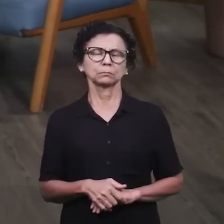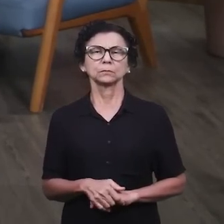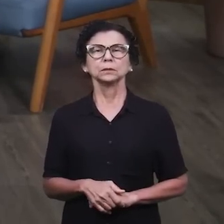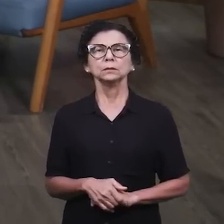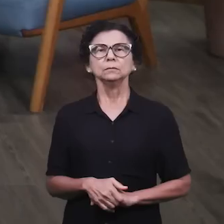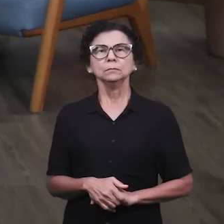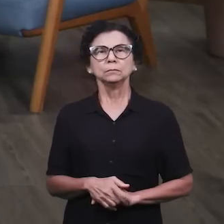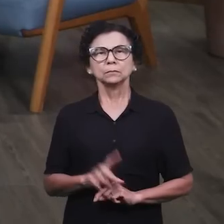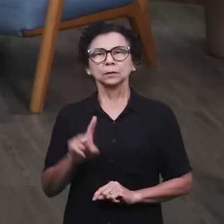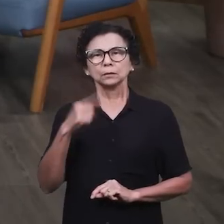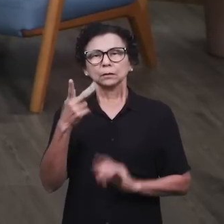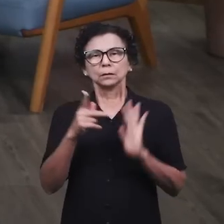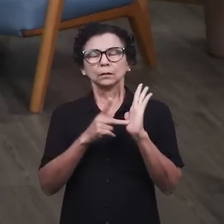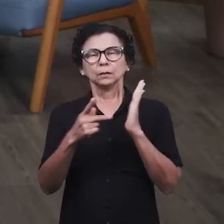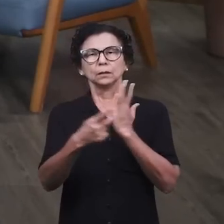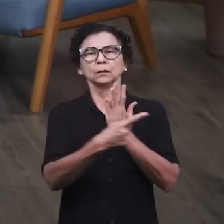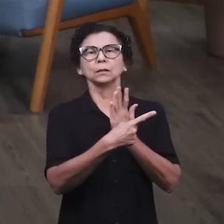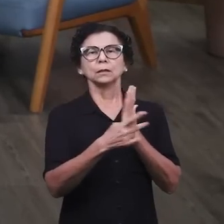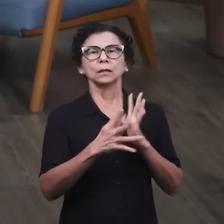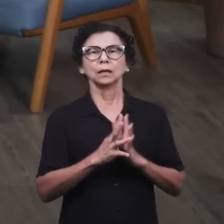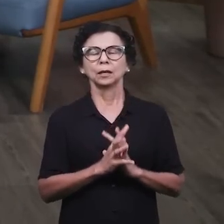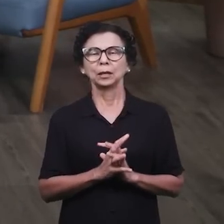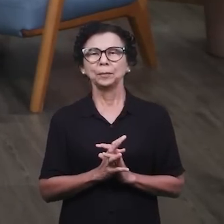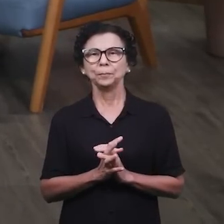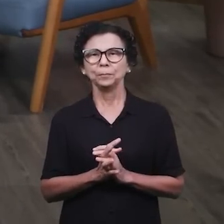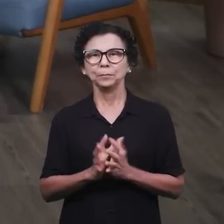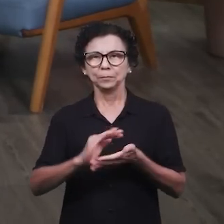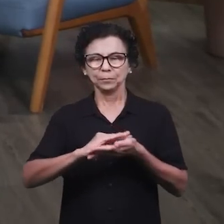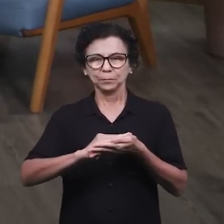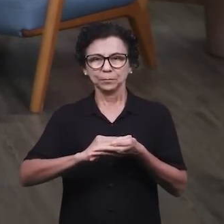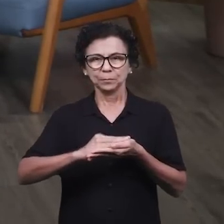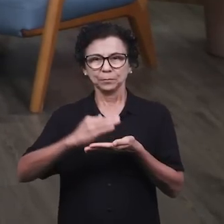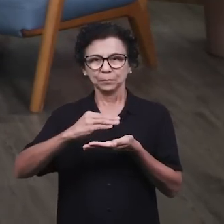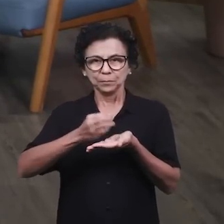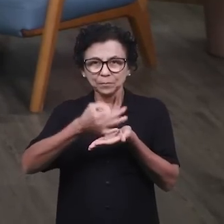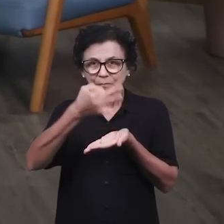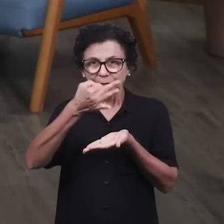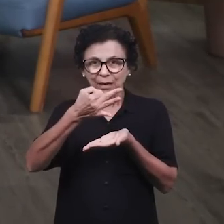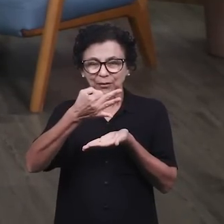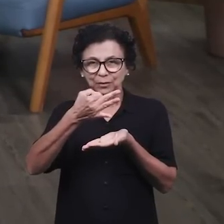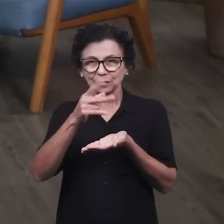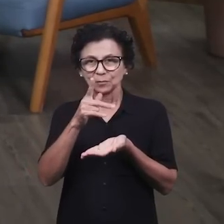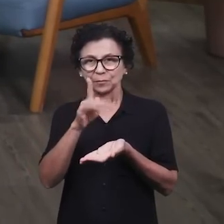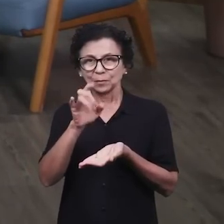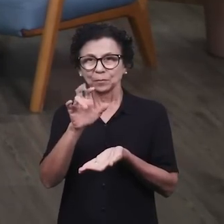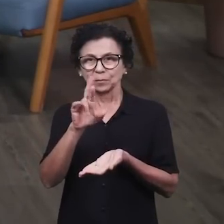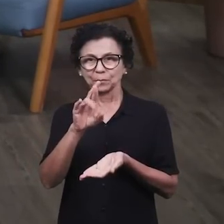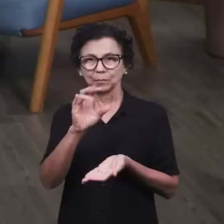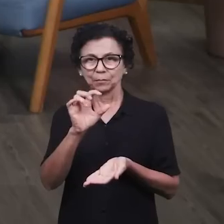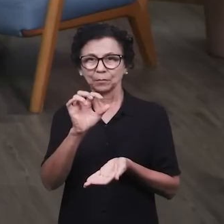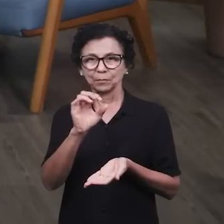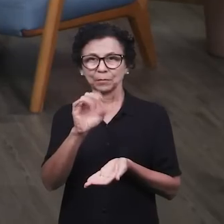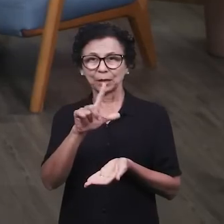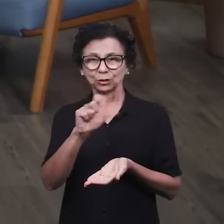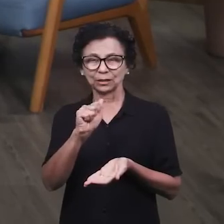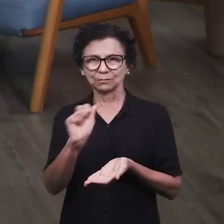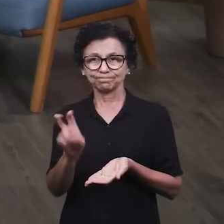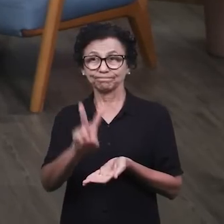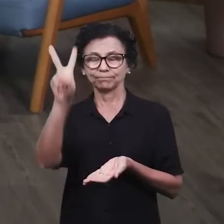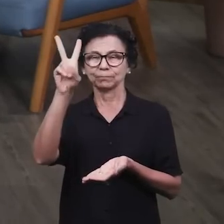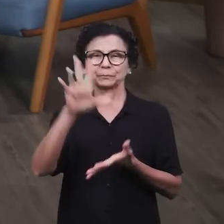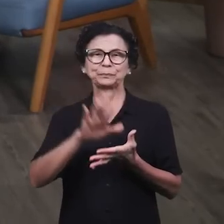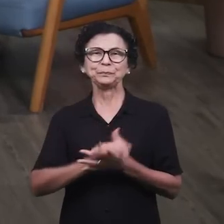materiais, humanos, deixando assim aquilo que é o projeto de Deus. Amém. Muito bem, vamos